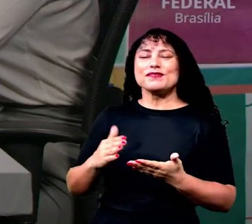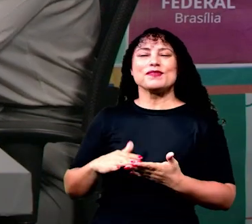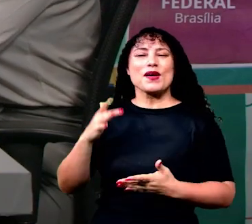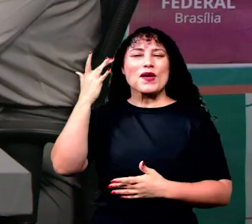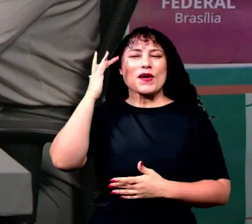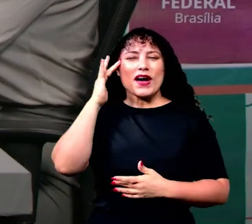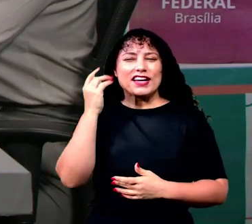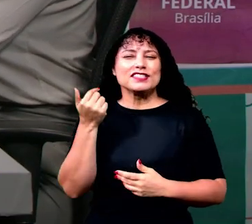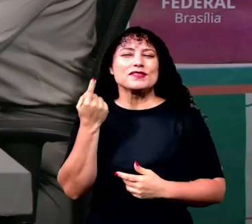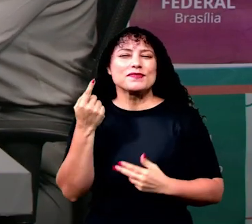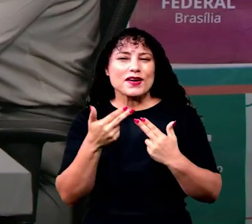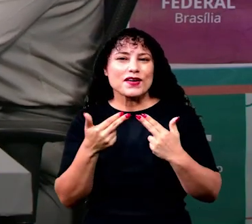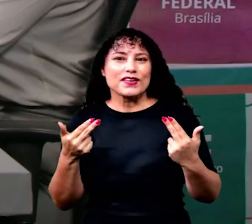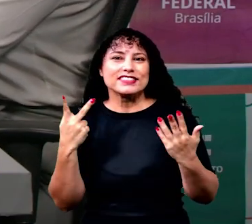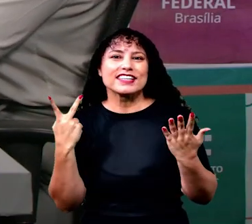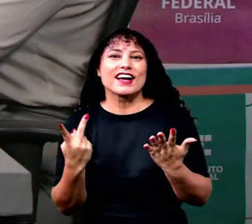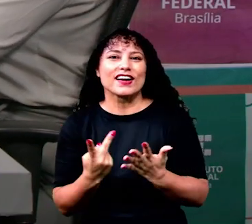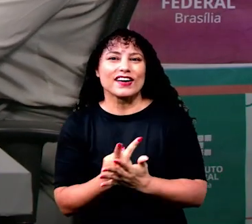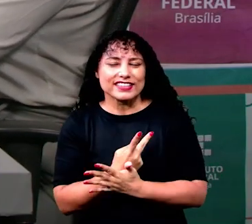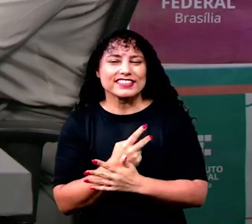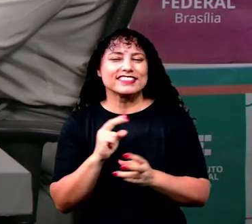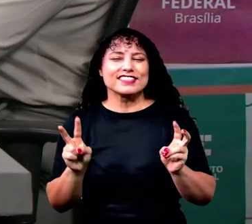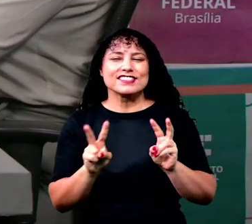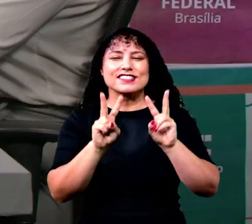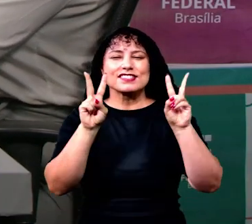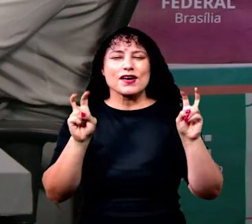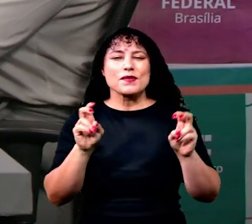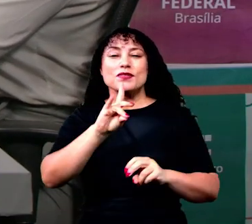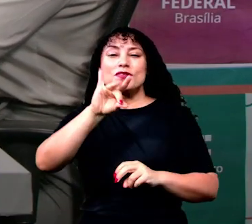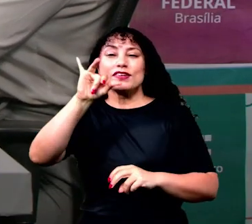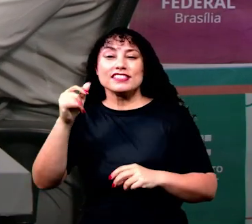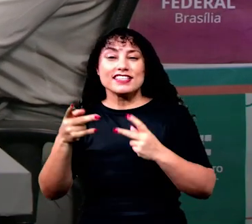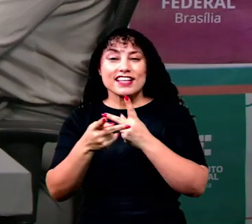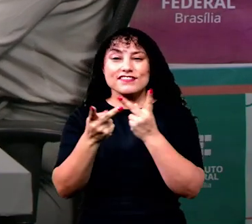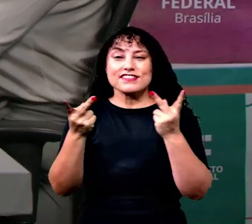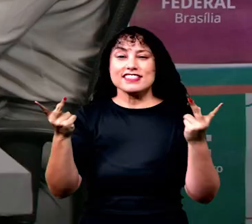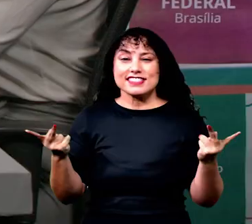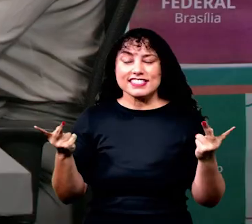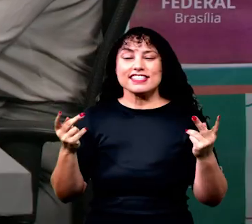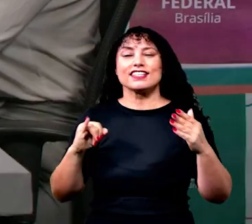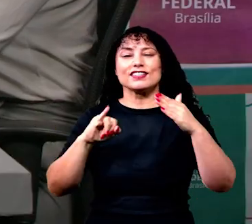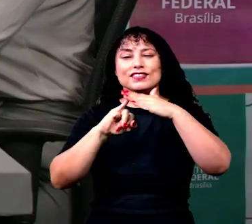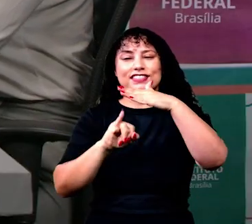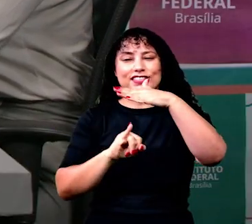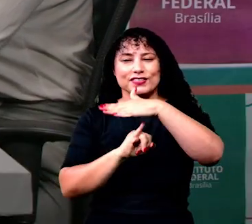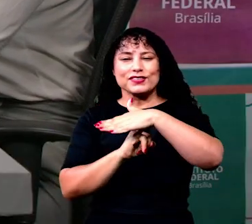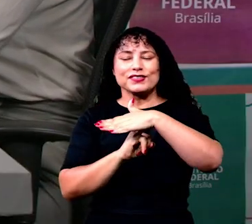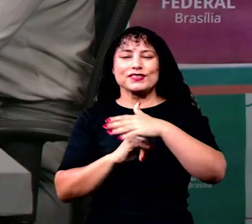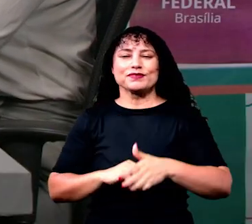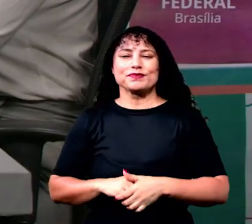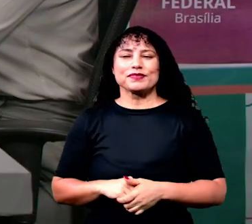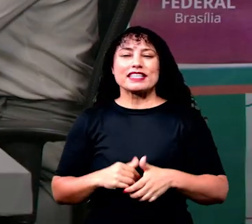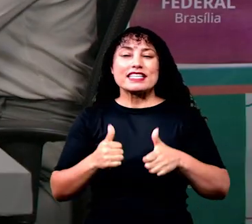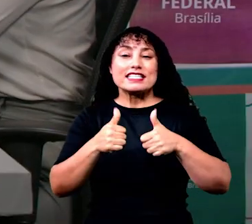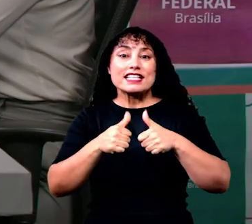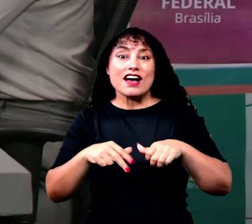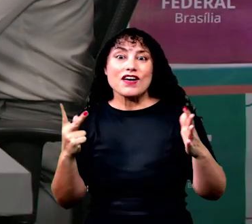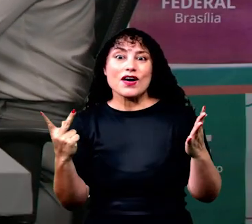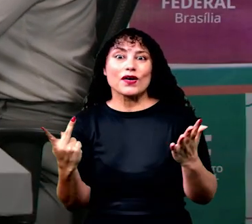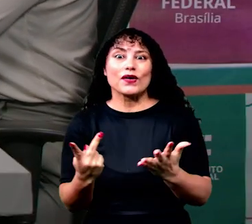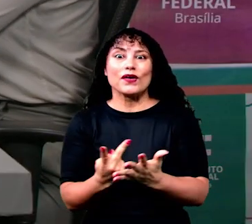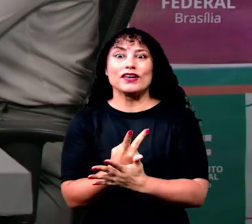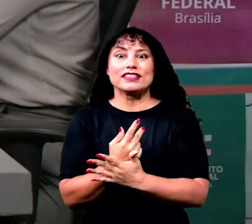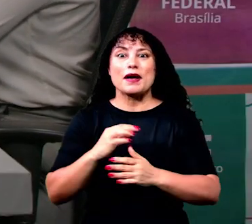Então, eu acho que uma coisa que aconteceu sobre isso foi no dia da visita ao instituto, que